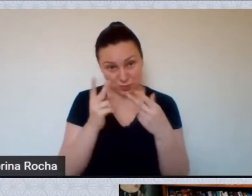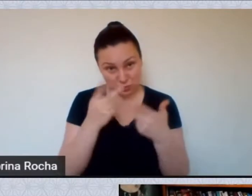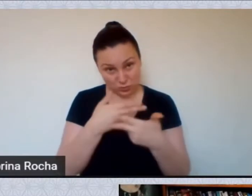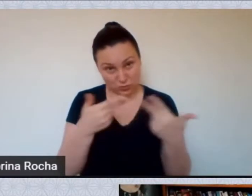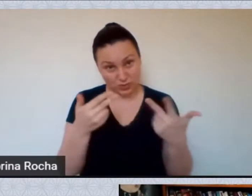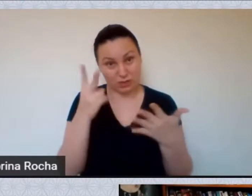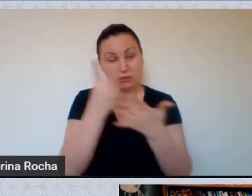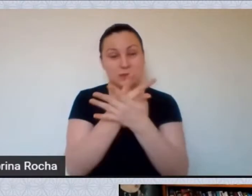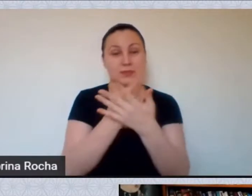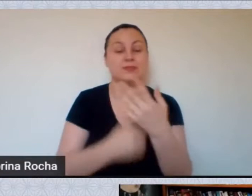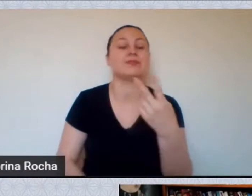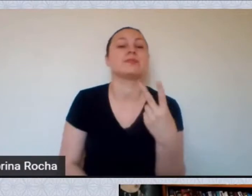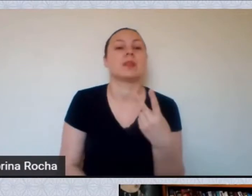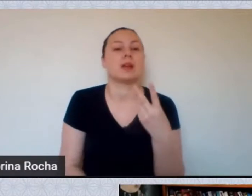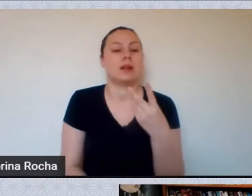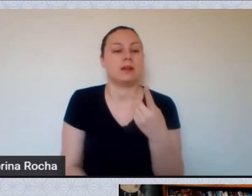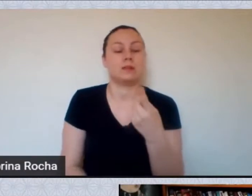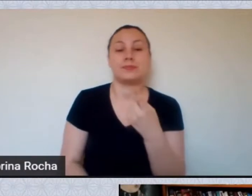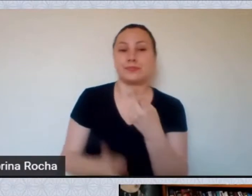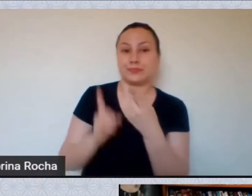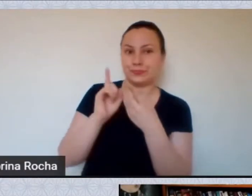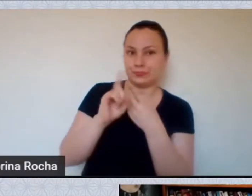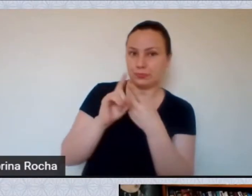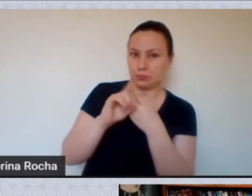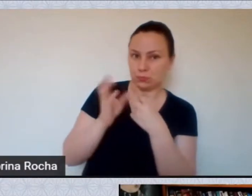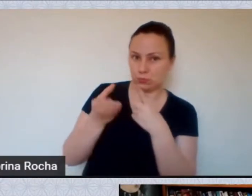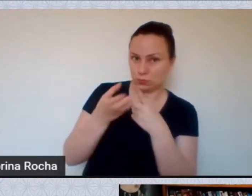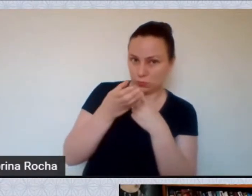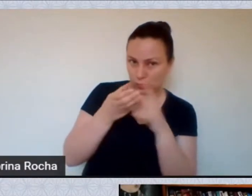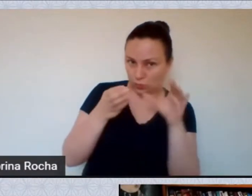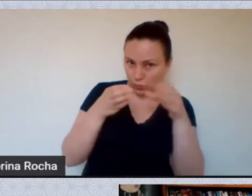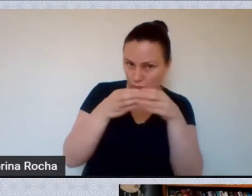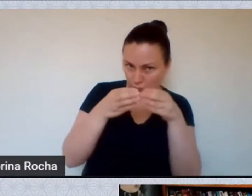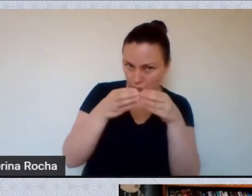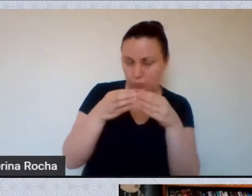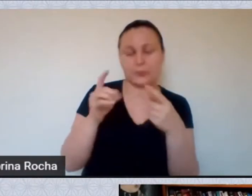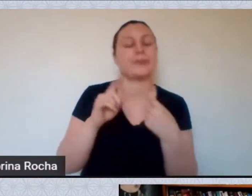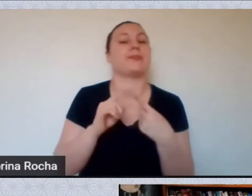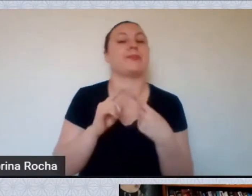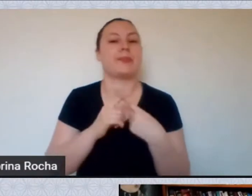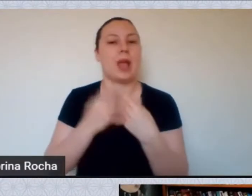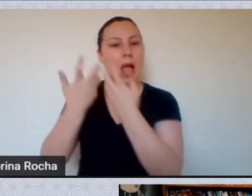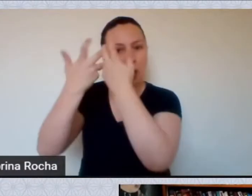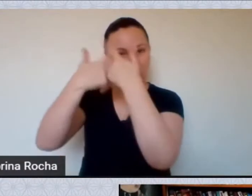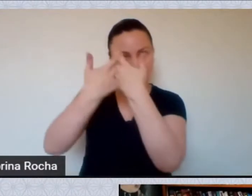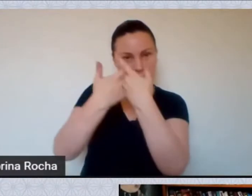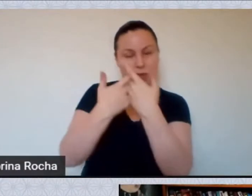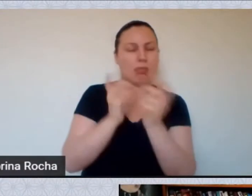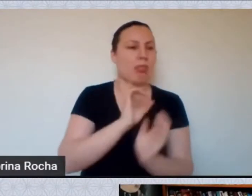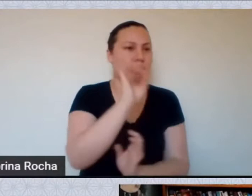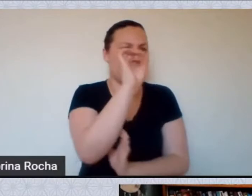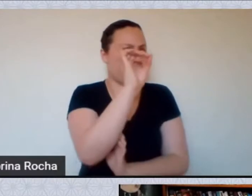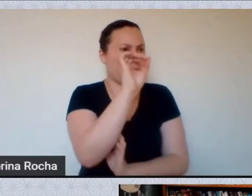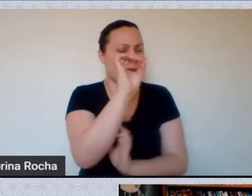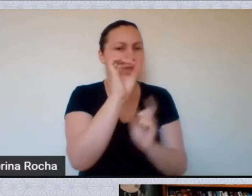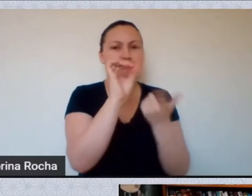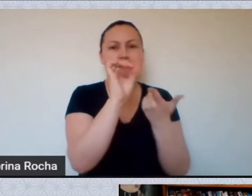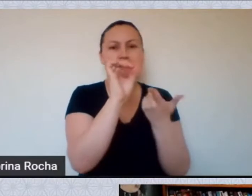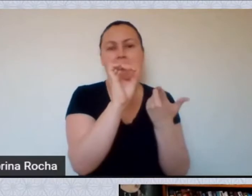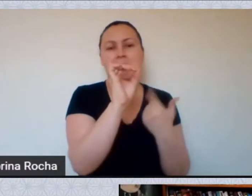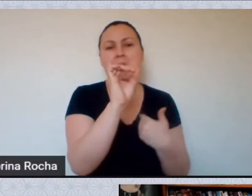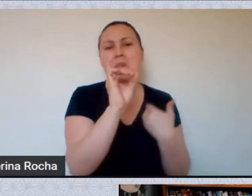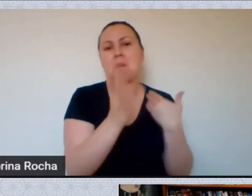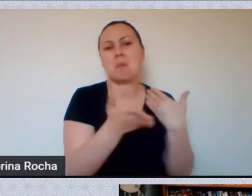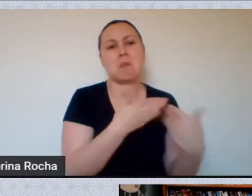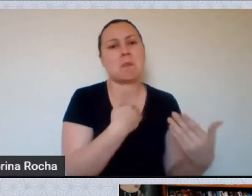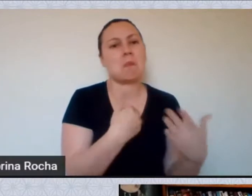Houveram aqueles que, a partir do iluminismo, né, tipo, total racionalidade na natureza, falaram que Deus absolutamente não tem a menor razão